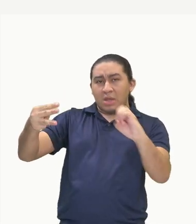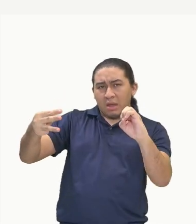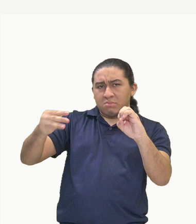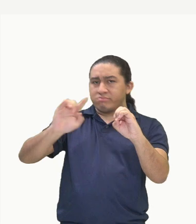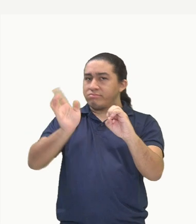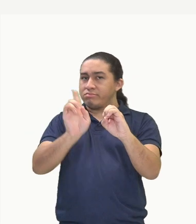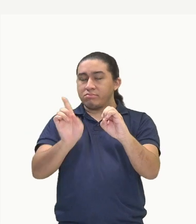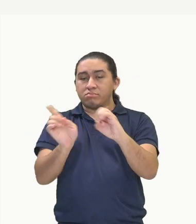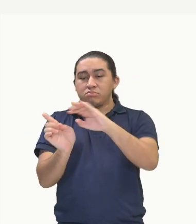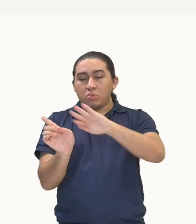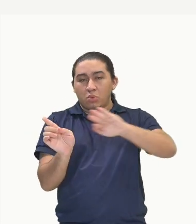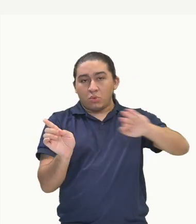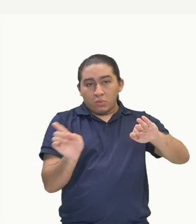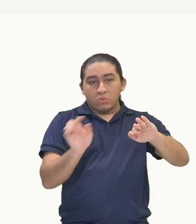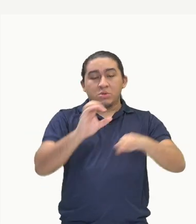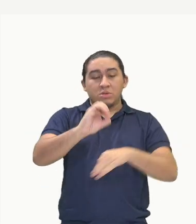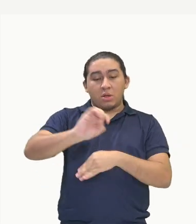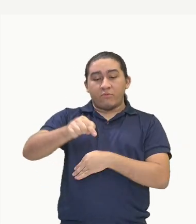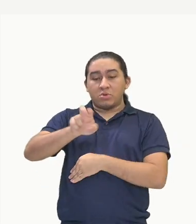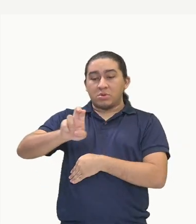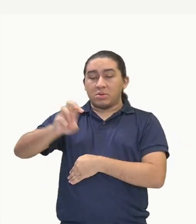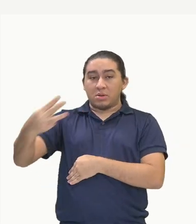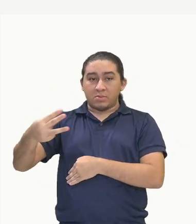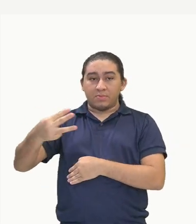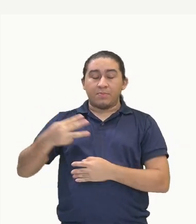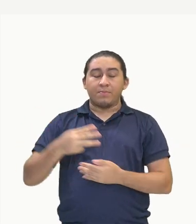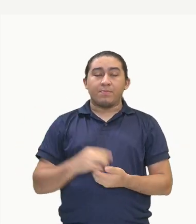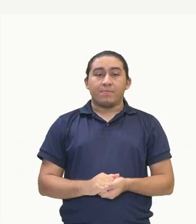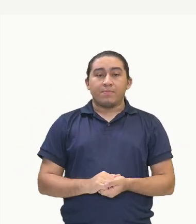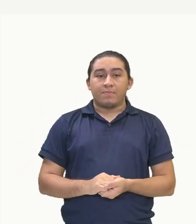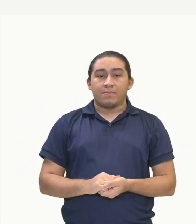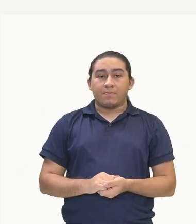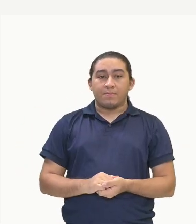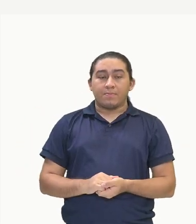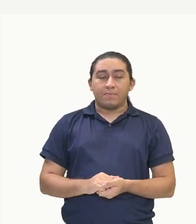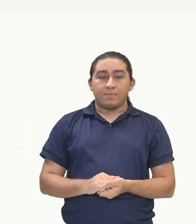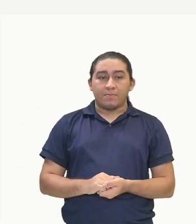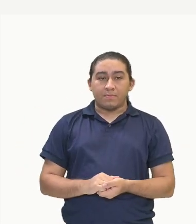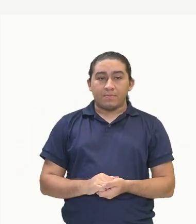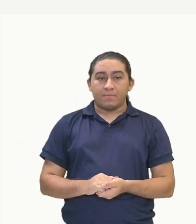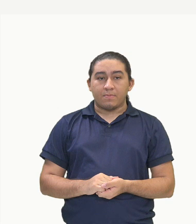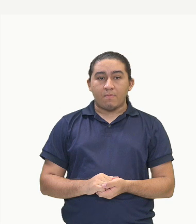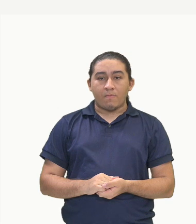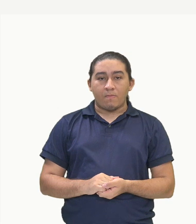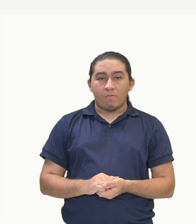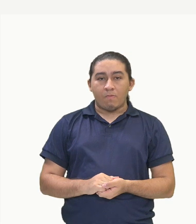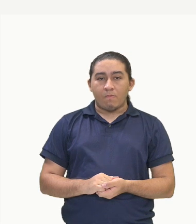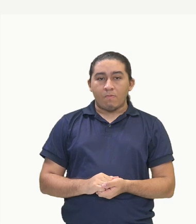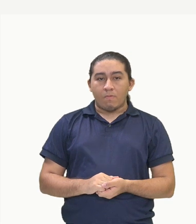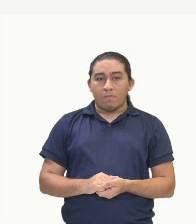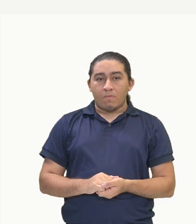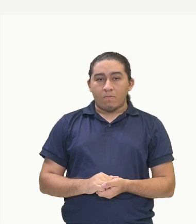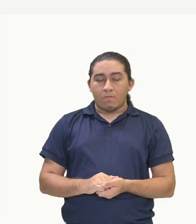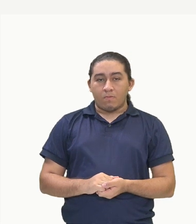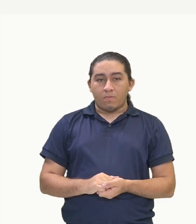zero, então 0, 1, 2 casas decimais. Tá ok? Isso é igual a 0,53.